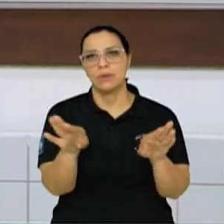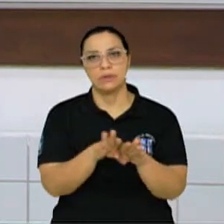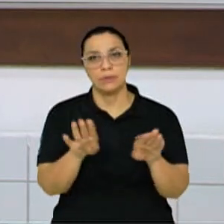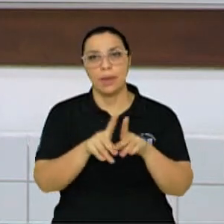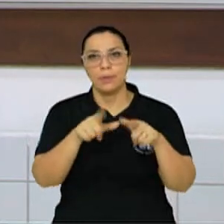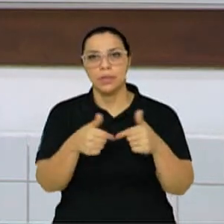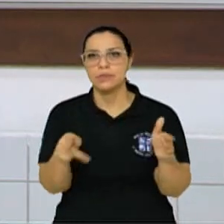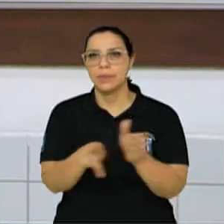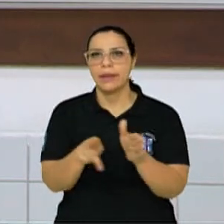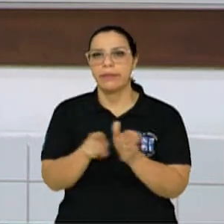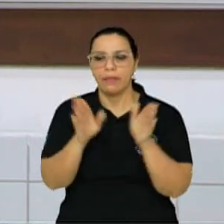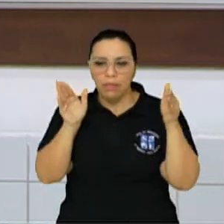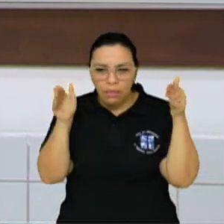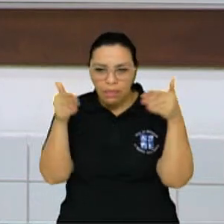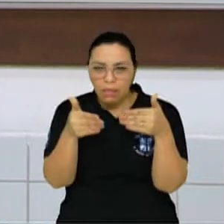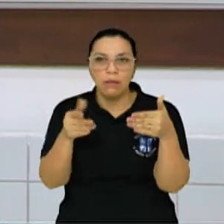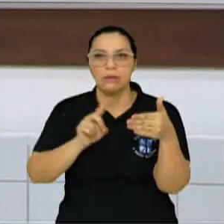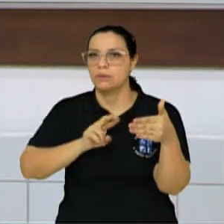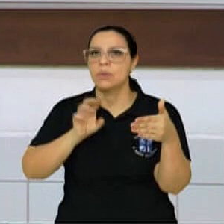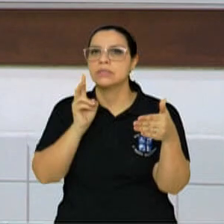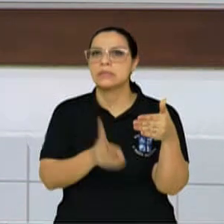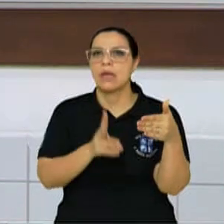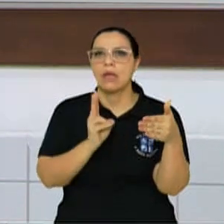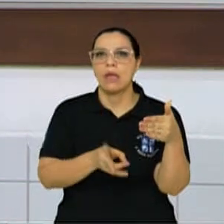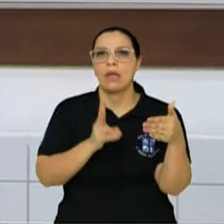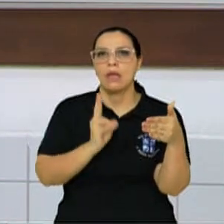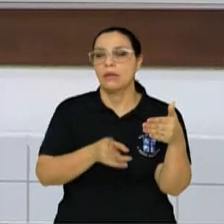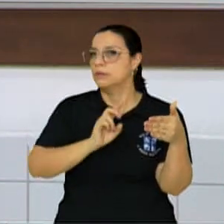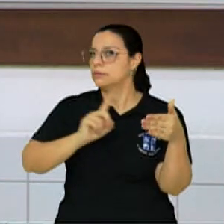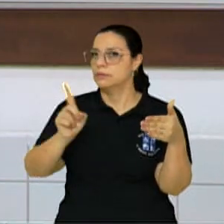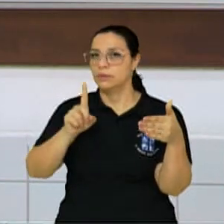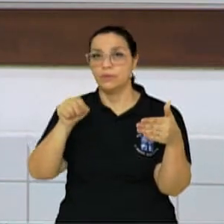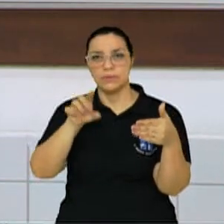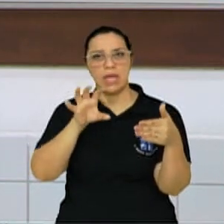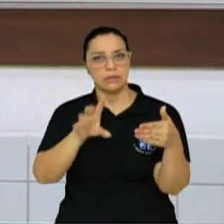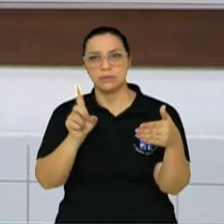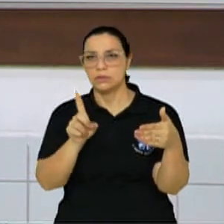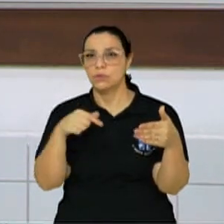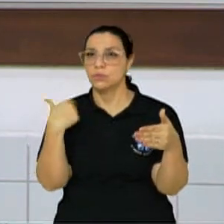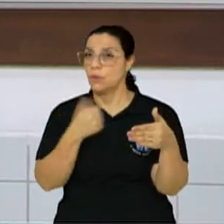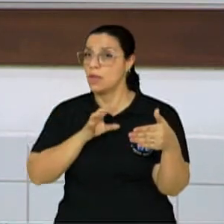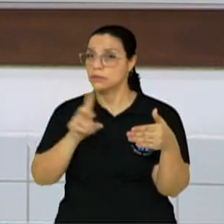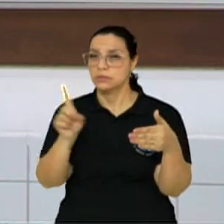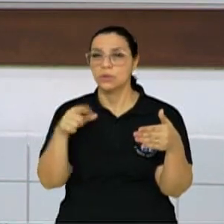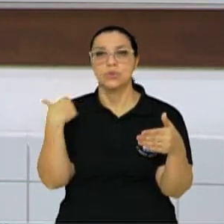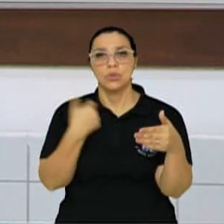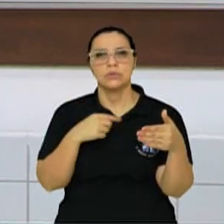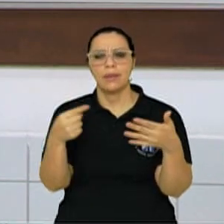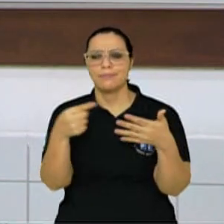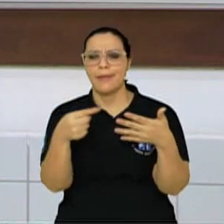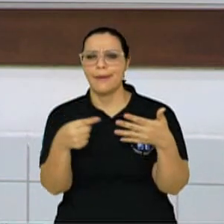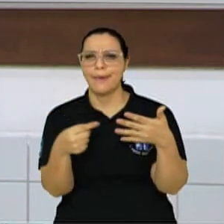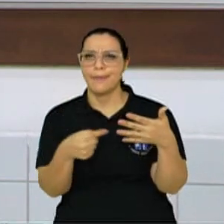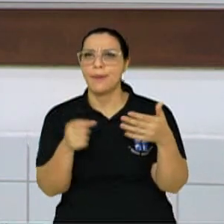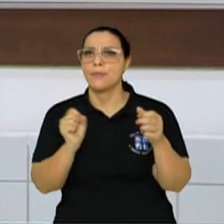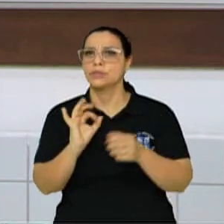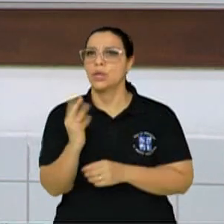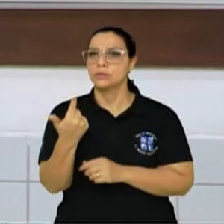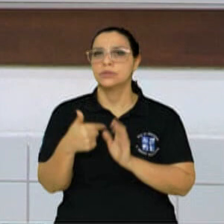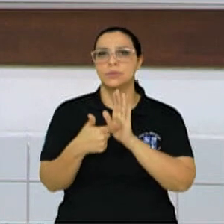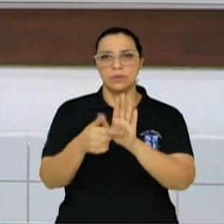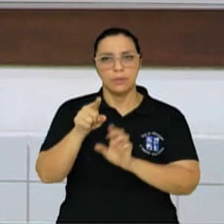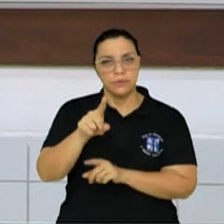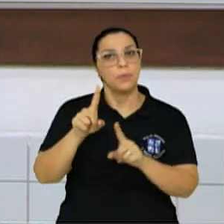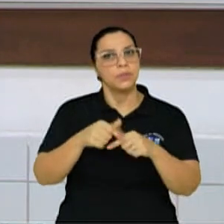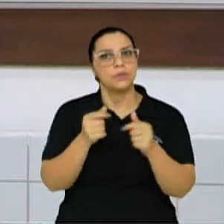colocar uma viseira em você e falar, fale sempre assim, é só assim. Não, não é só assim. Todas essas possibilidades podem aparecer para